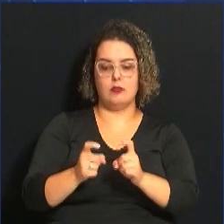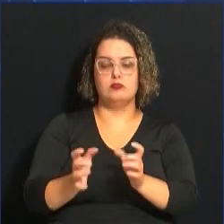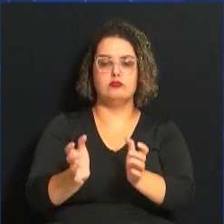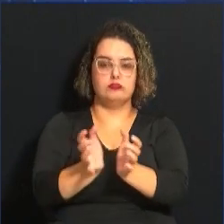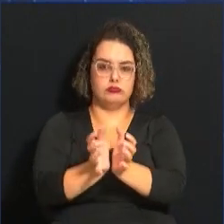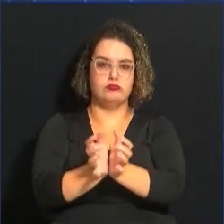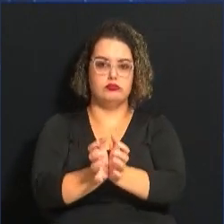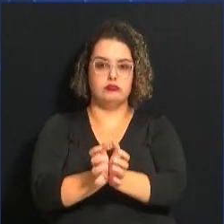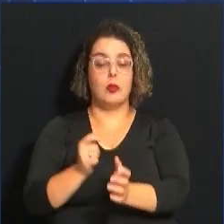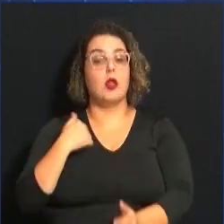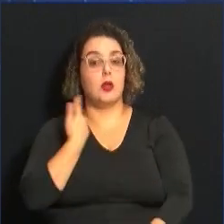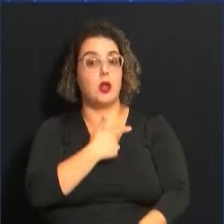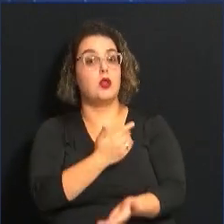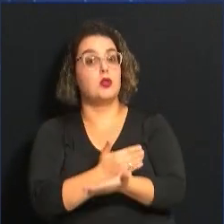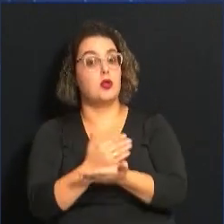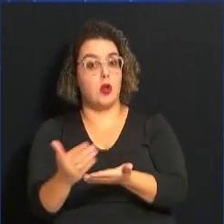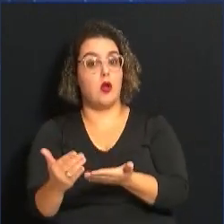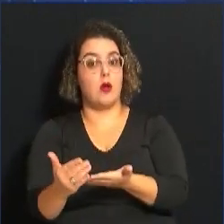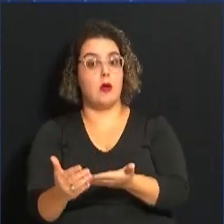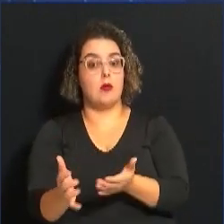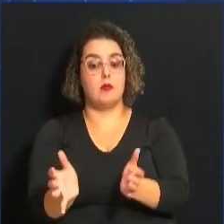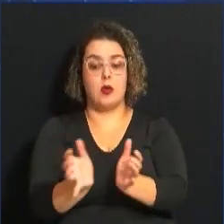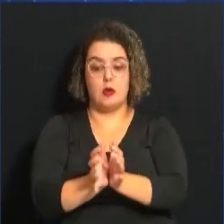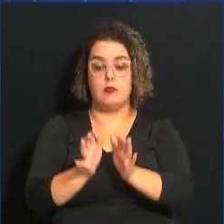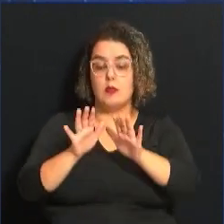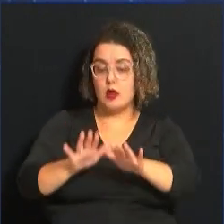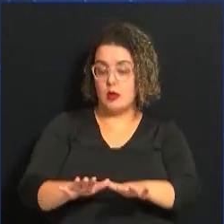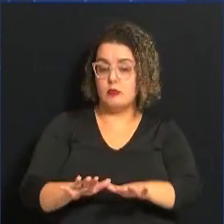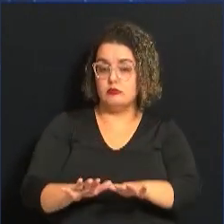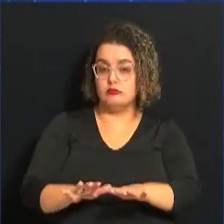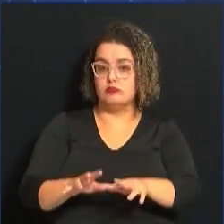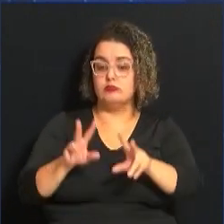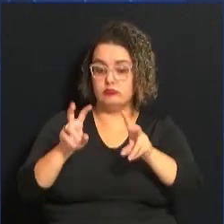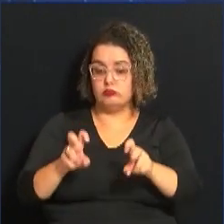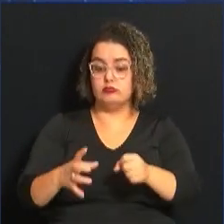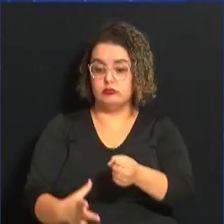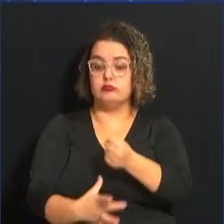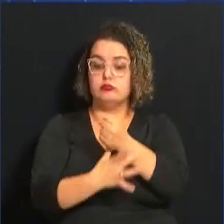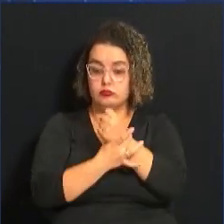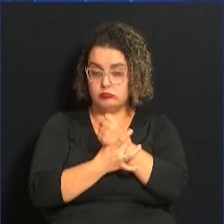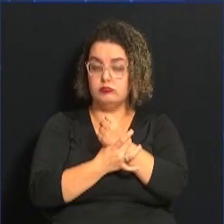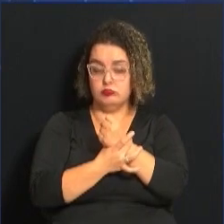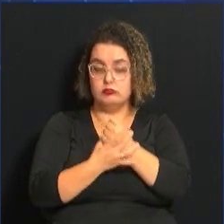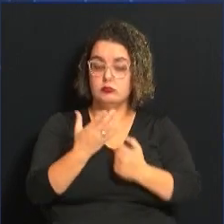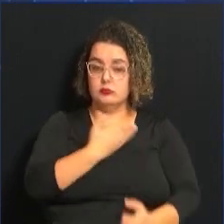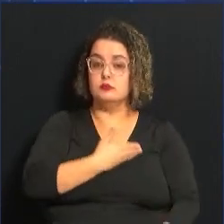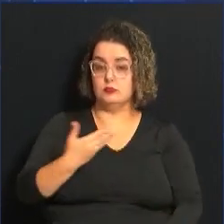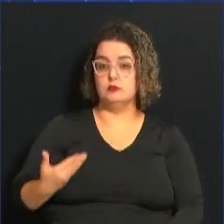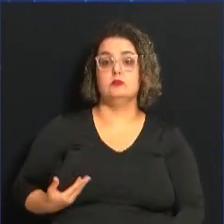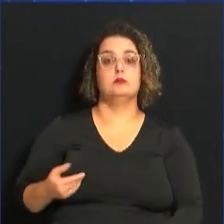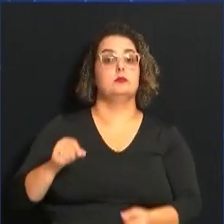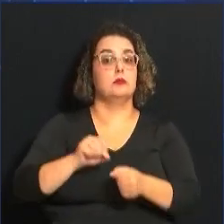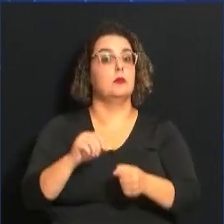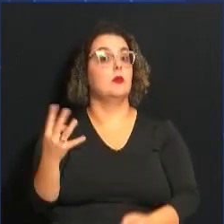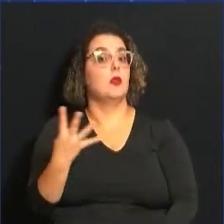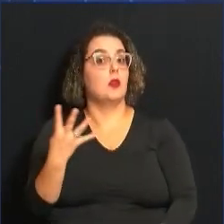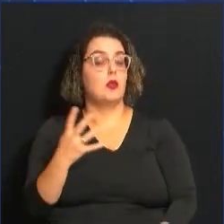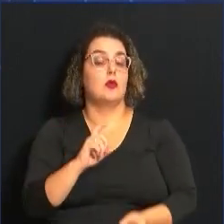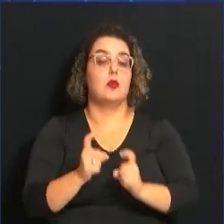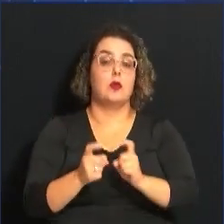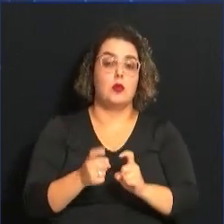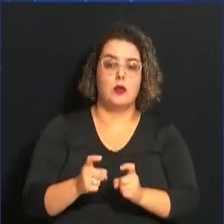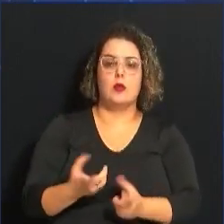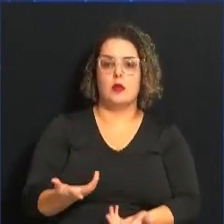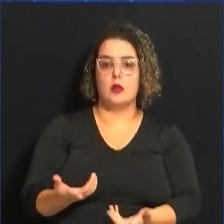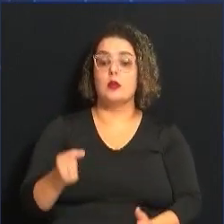A gente começa com a Comissão Permanente para Assuntos de Segurança Pública, que realizou a 4ª reunião e